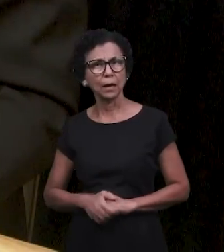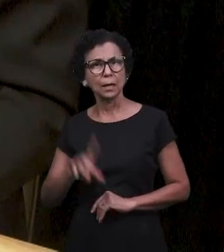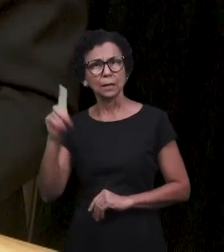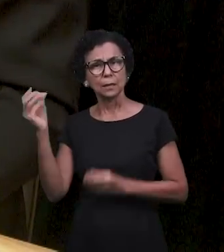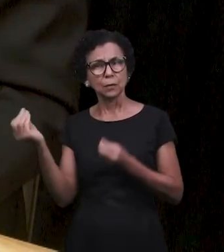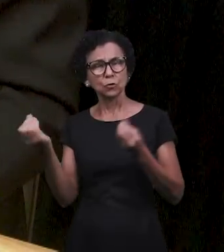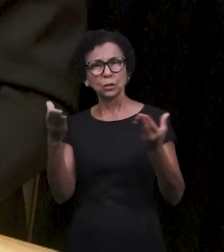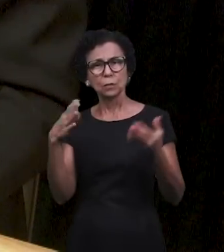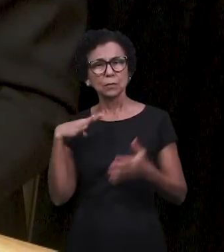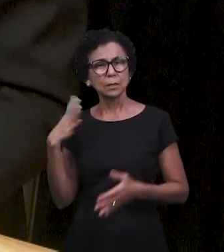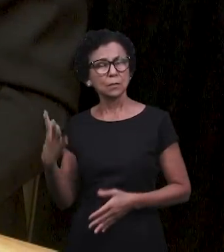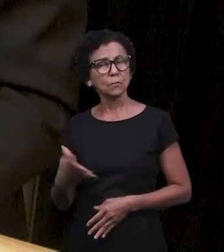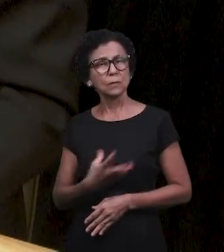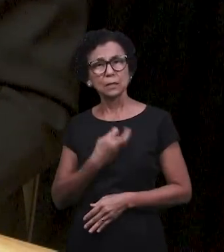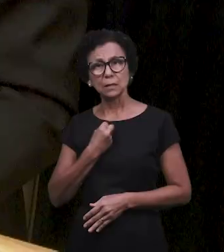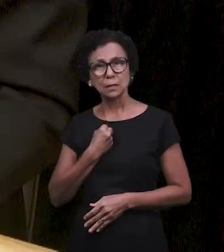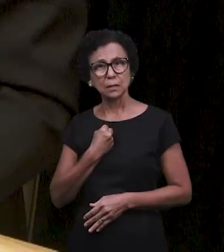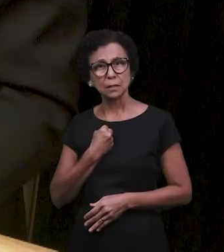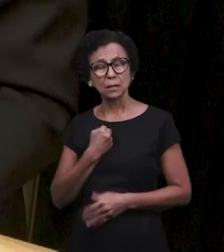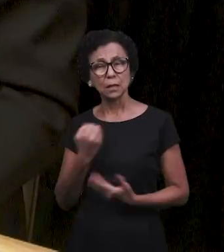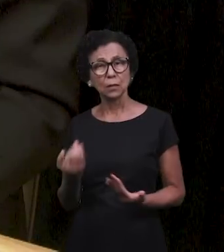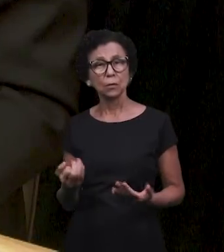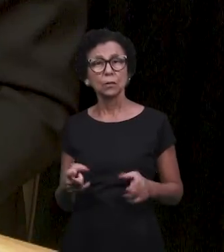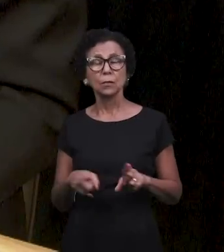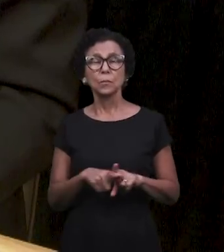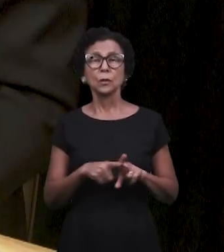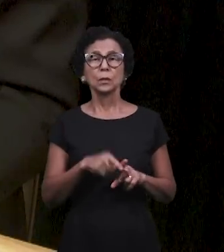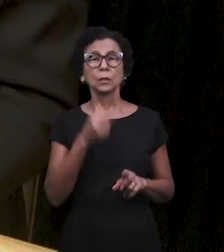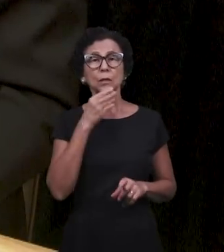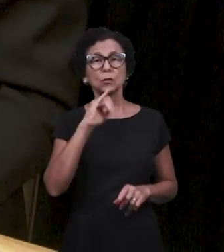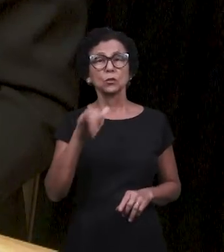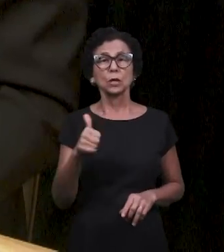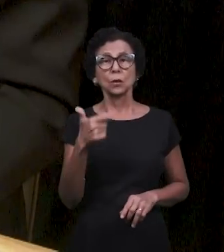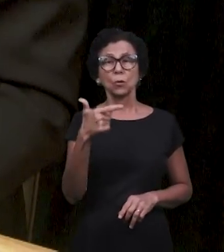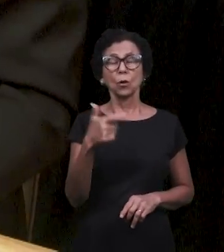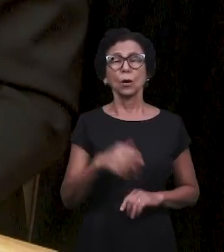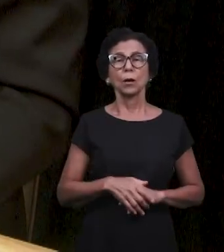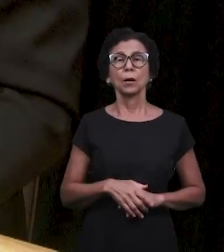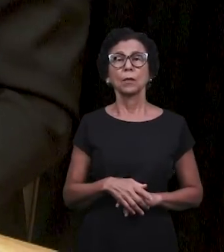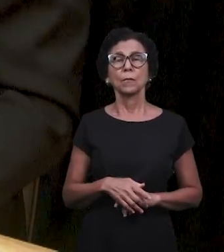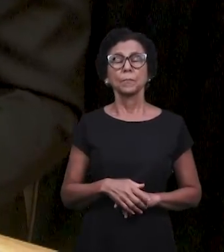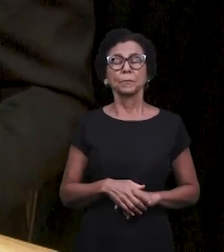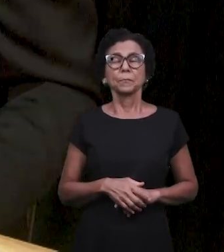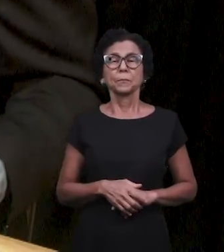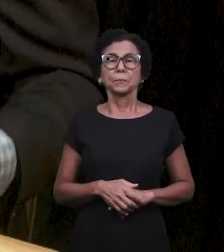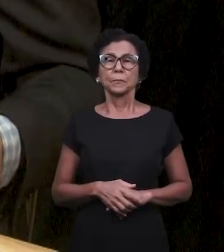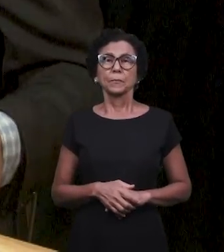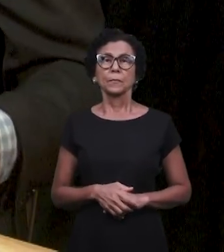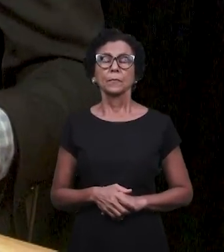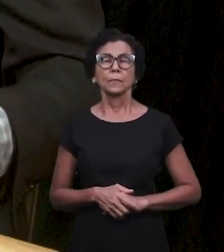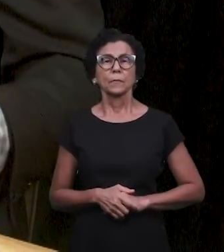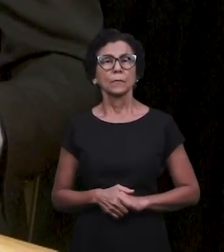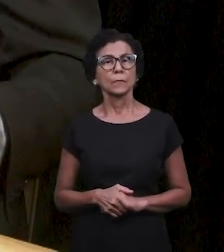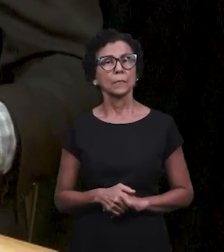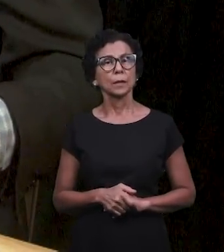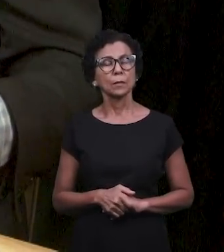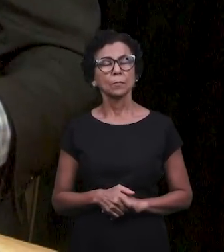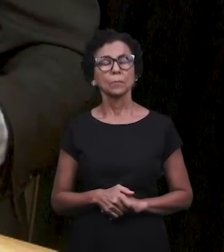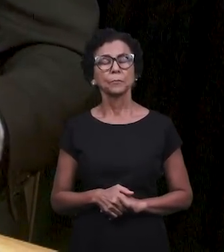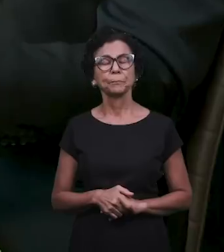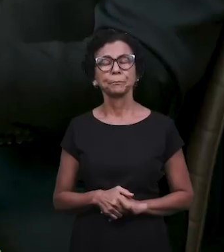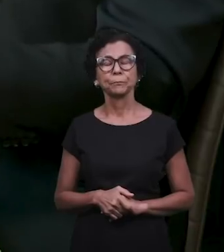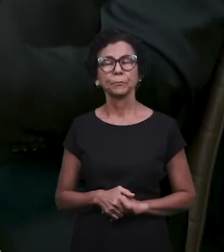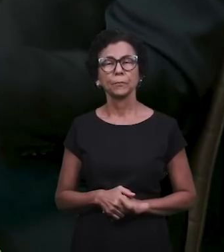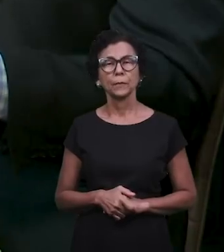Deus fez de Jacó o primogênito. A profecia estava sobre Jacó. Tem uma profecia sobre a sua vida, tem uma bênção sobre a sua